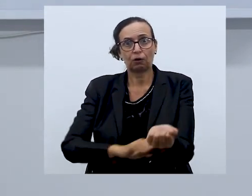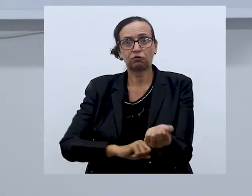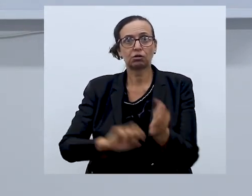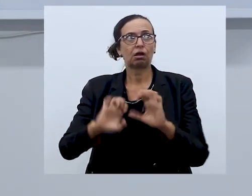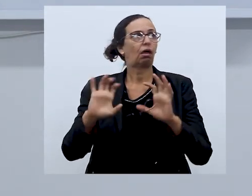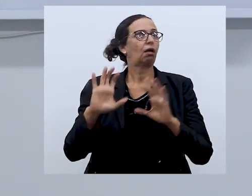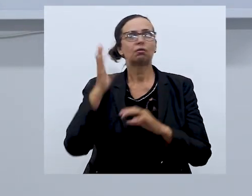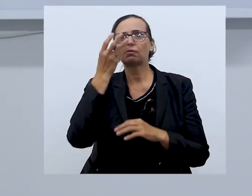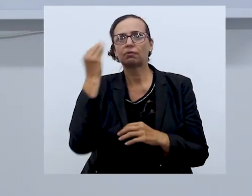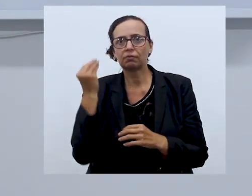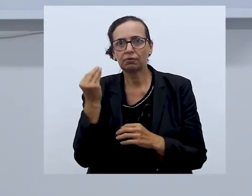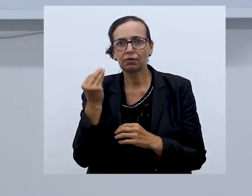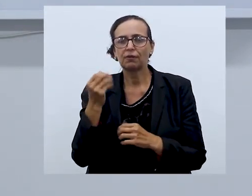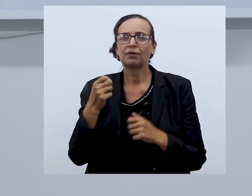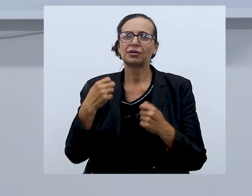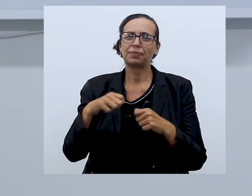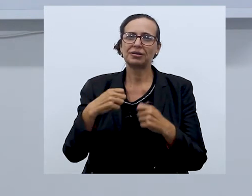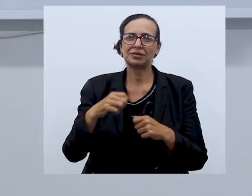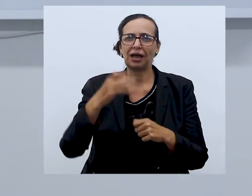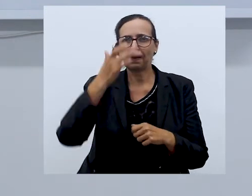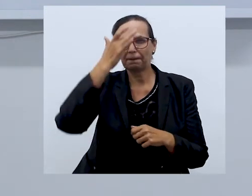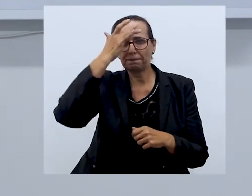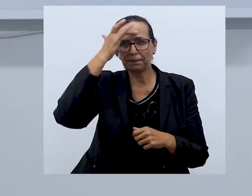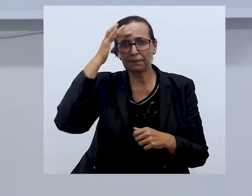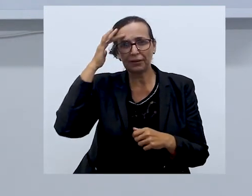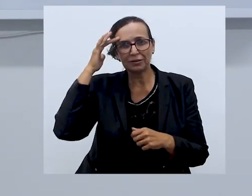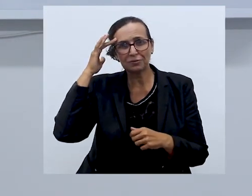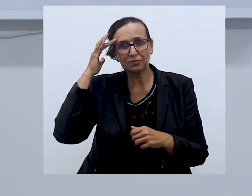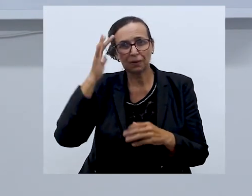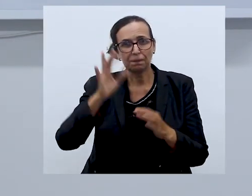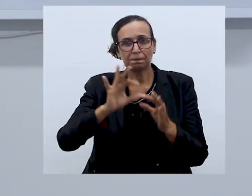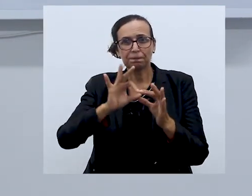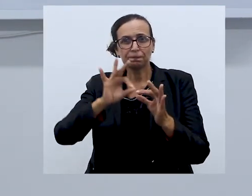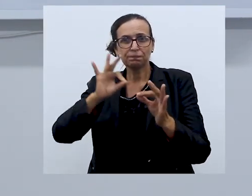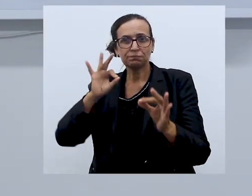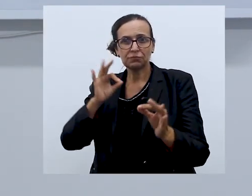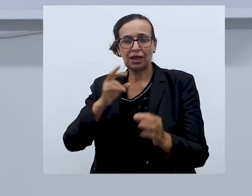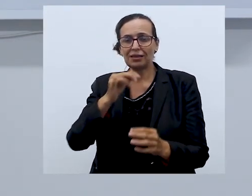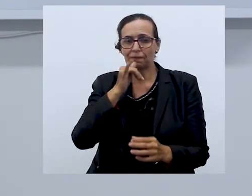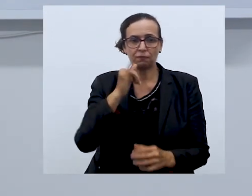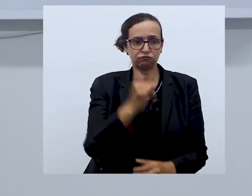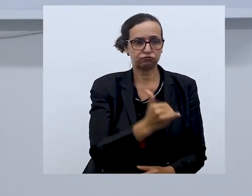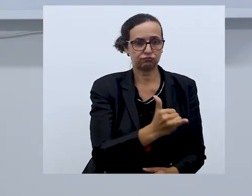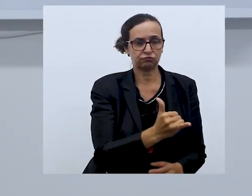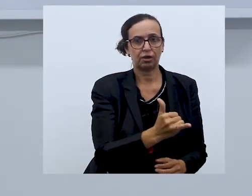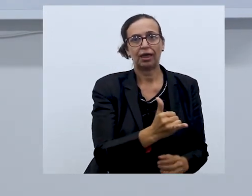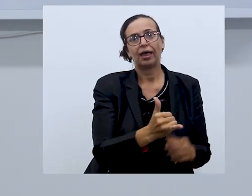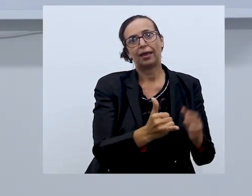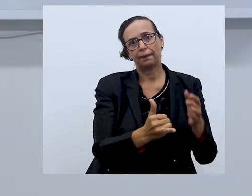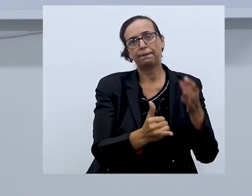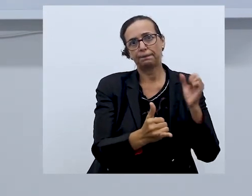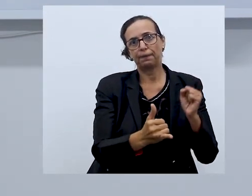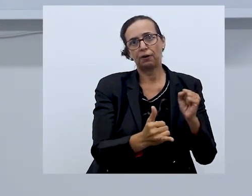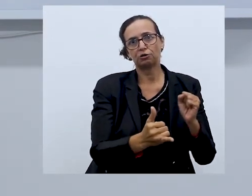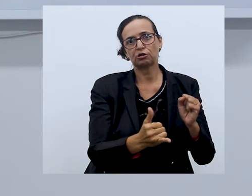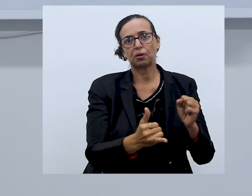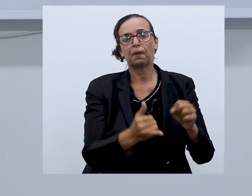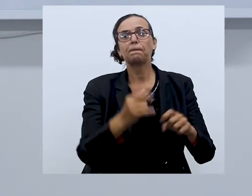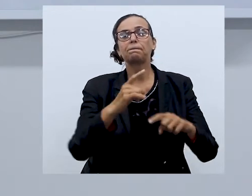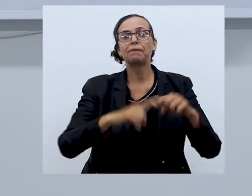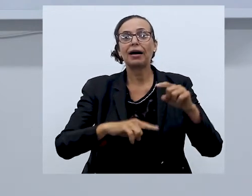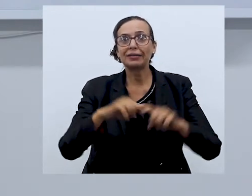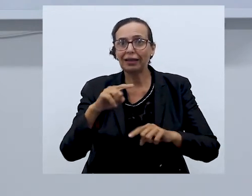até mesmo na casa não é num local muito acessível. Você deve tentar retirar a pessoa o mais longe possível da fonte